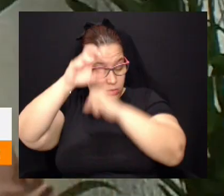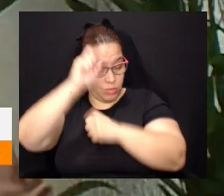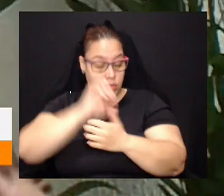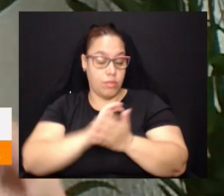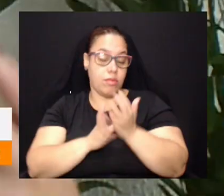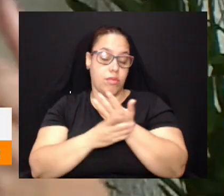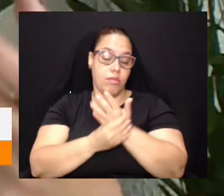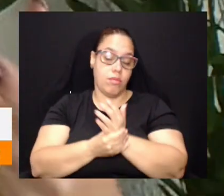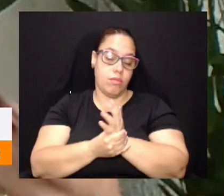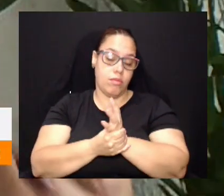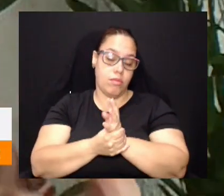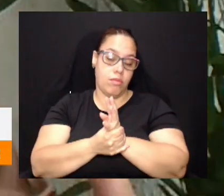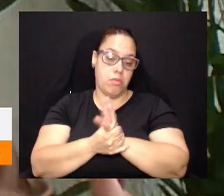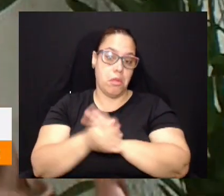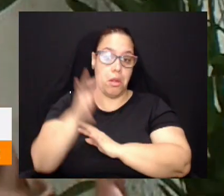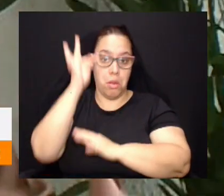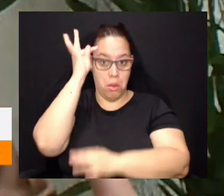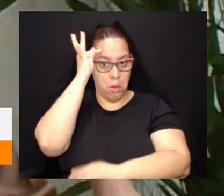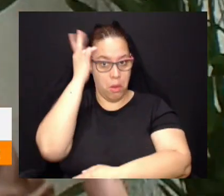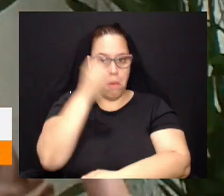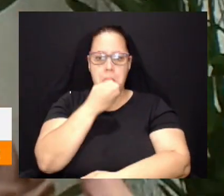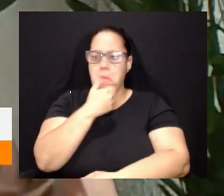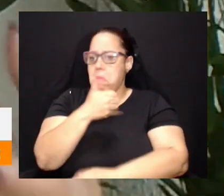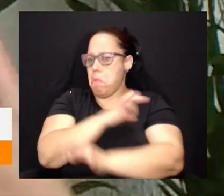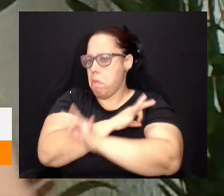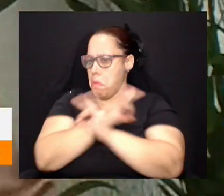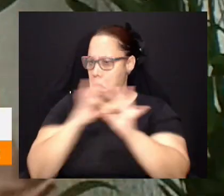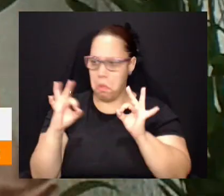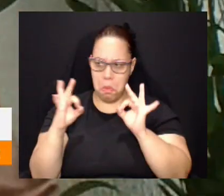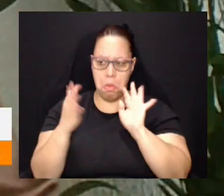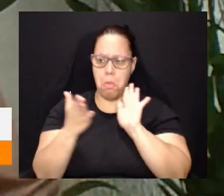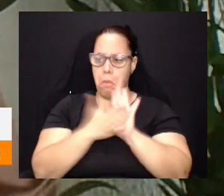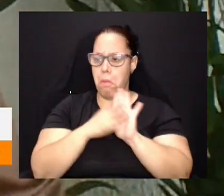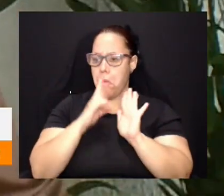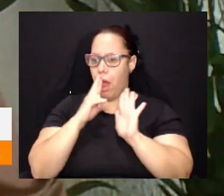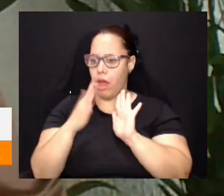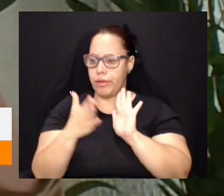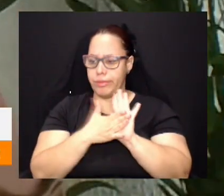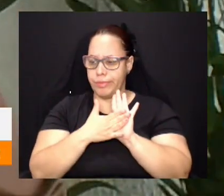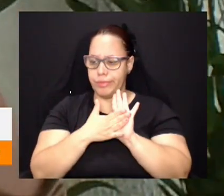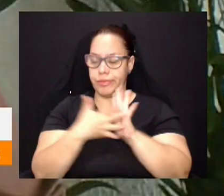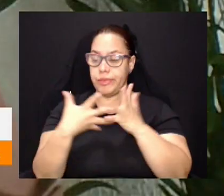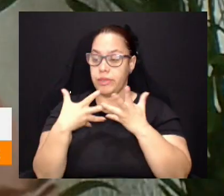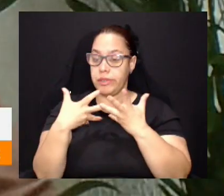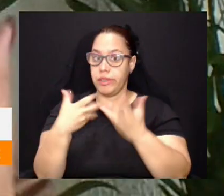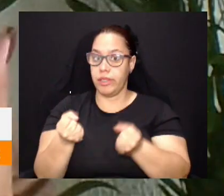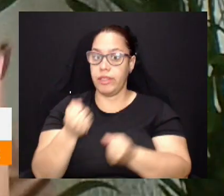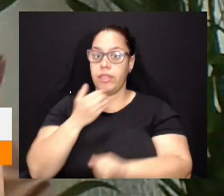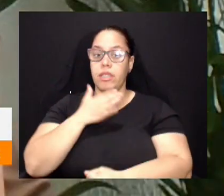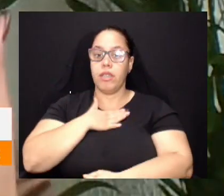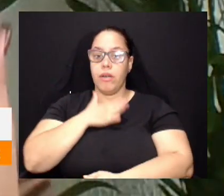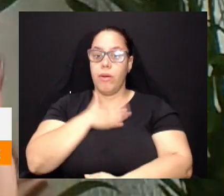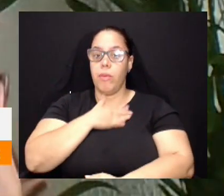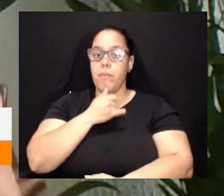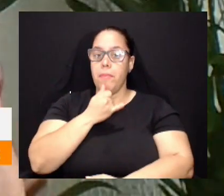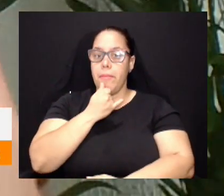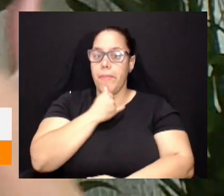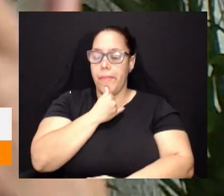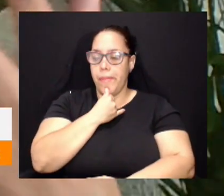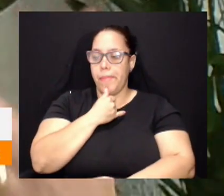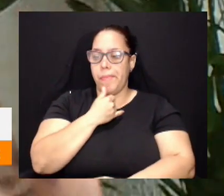muito efetivas, com resultados comprovados para isso, acolher a minha tristeza, acolher a